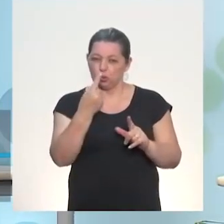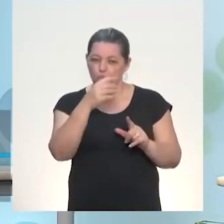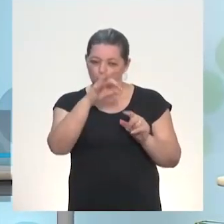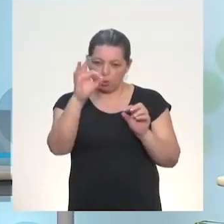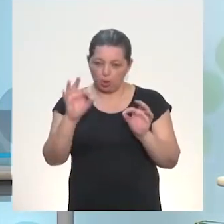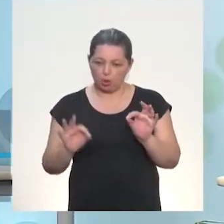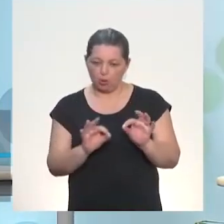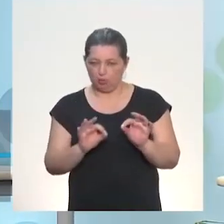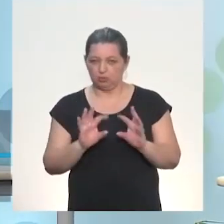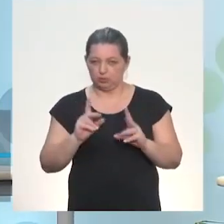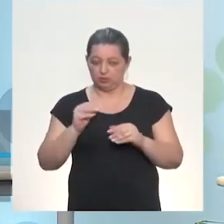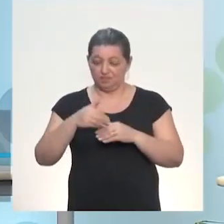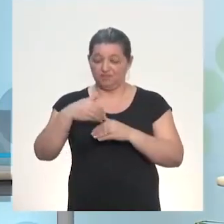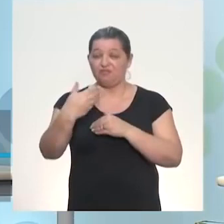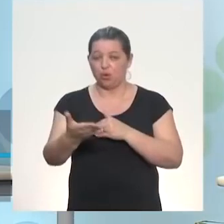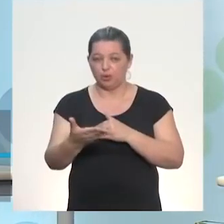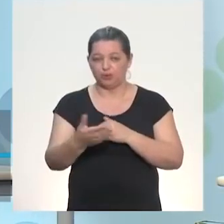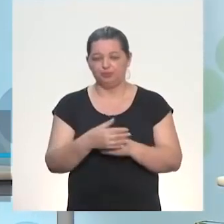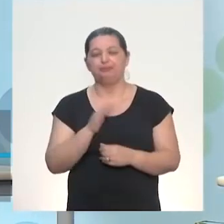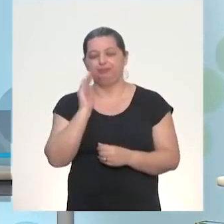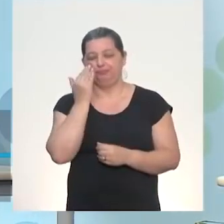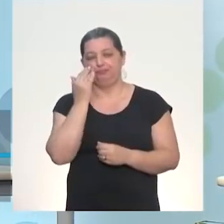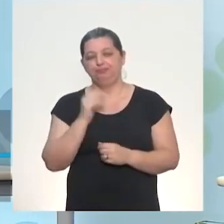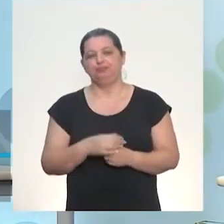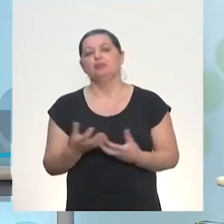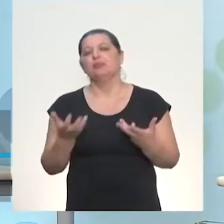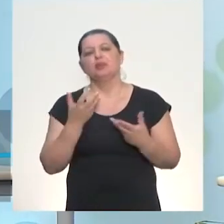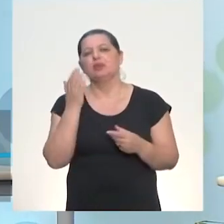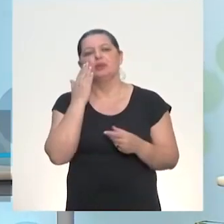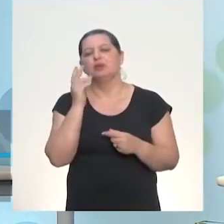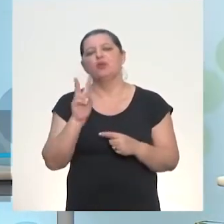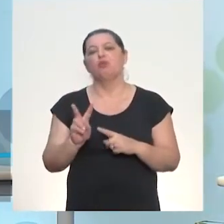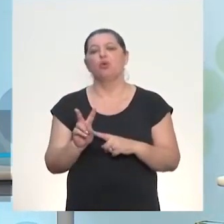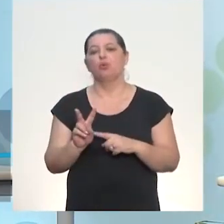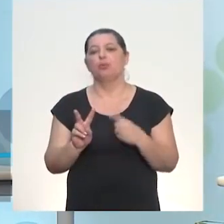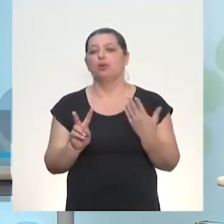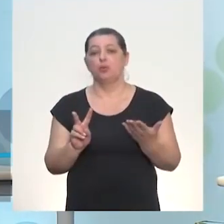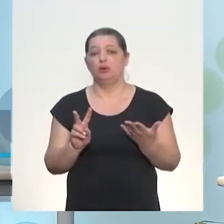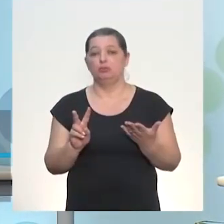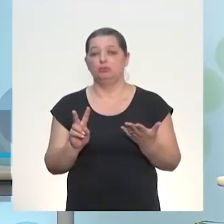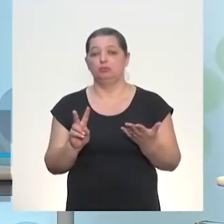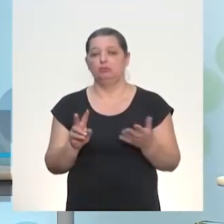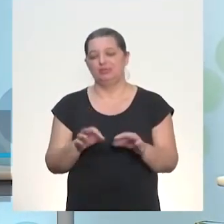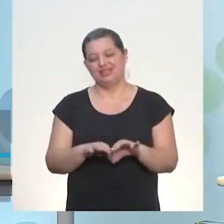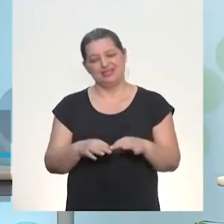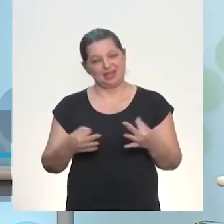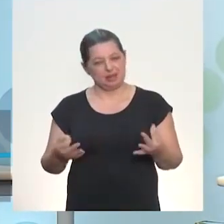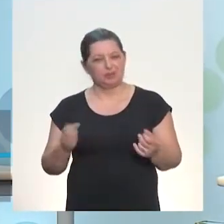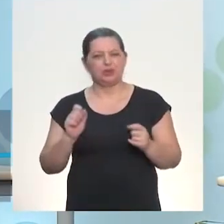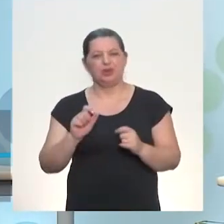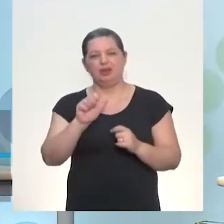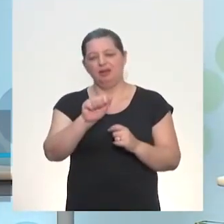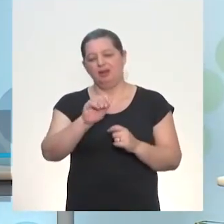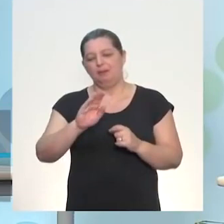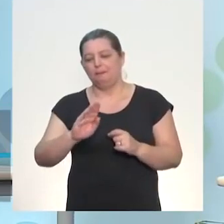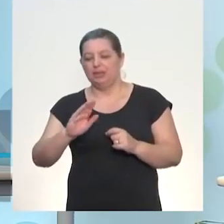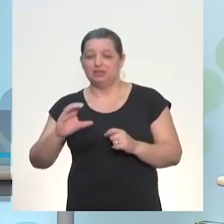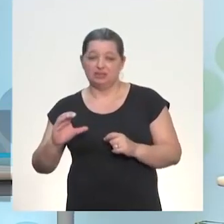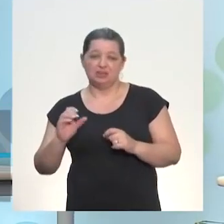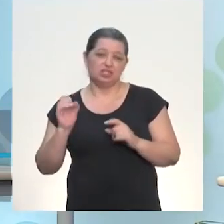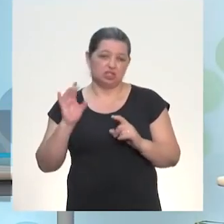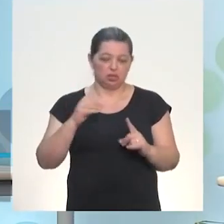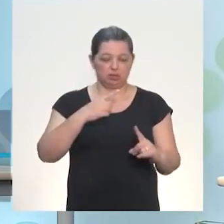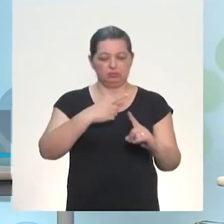de fora. Tô entendendo. Então, eu quero saber qual é o volume. É uma conta bem simples, né? Quem é o A, quem é o B e o C, é só